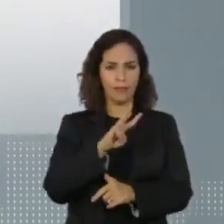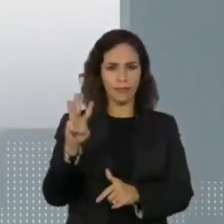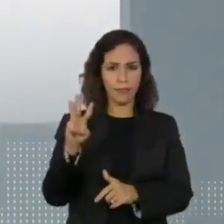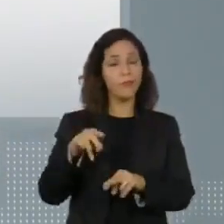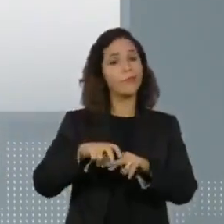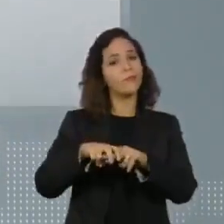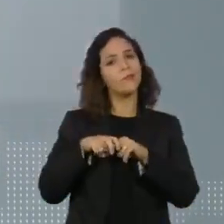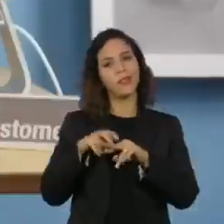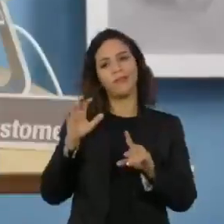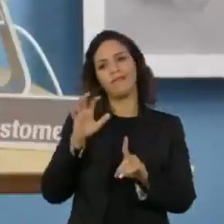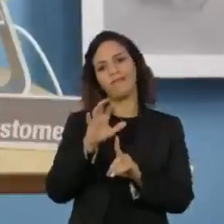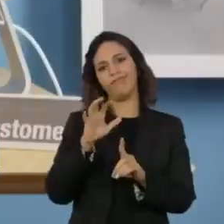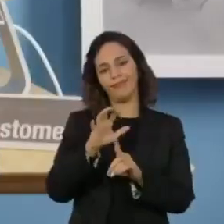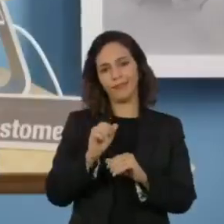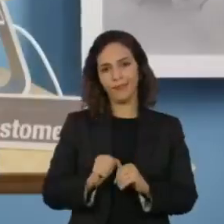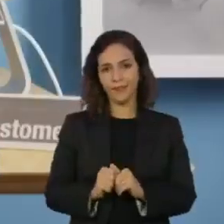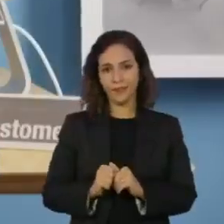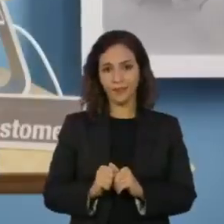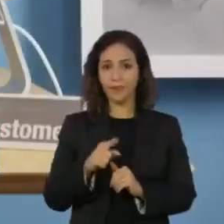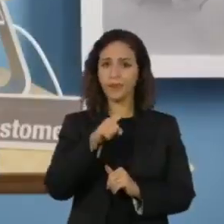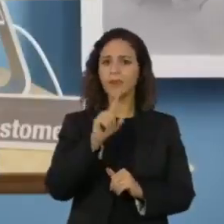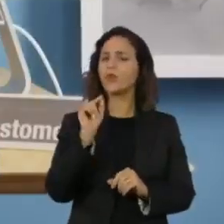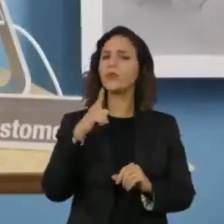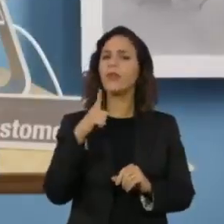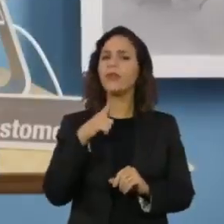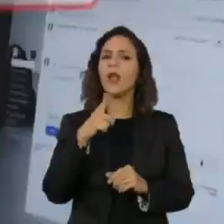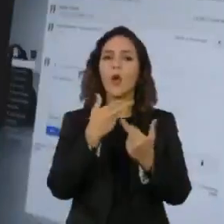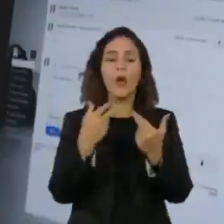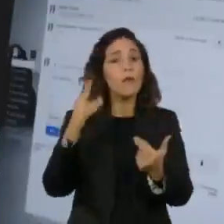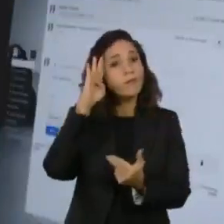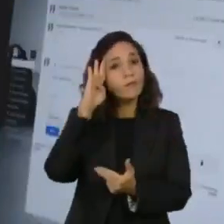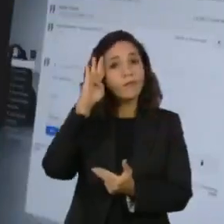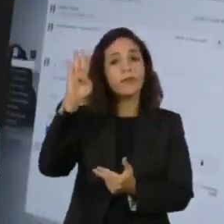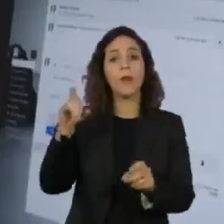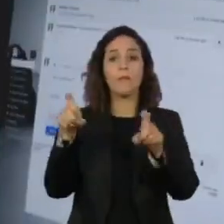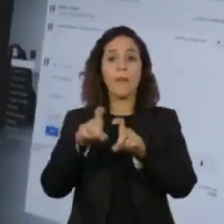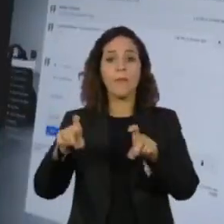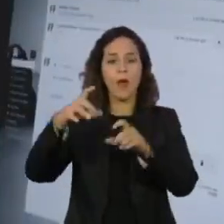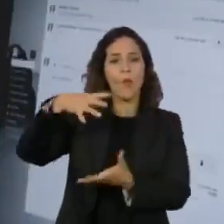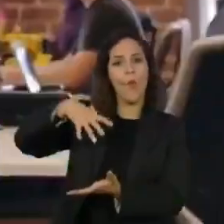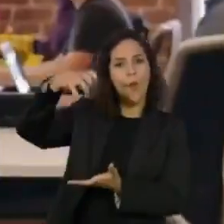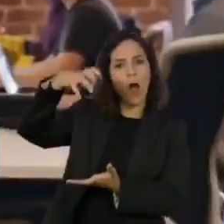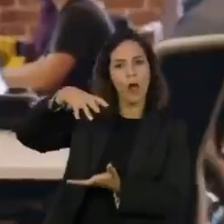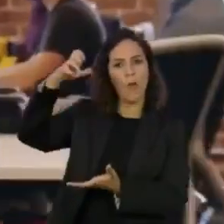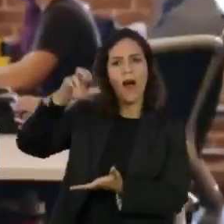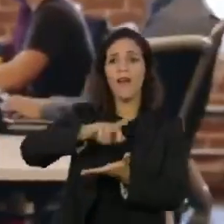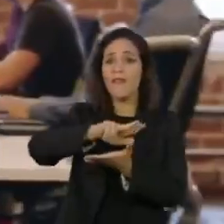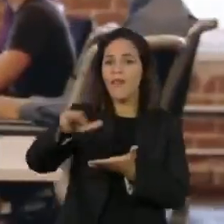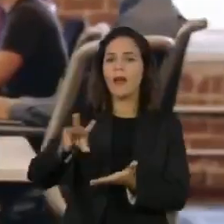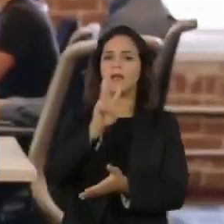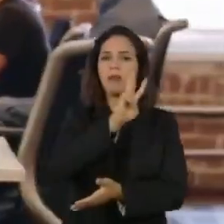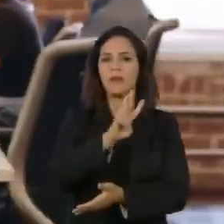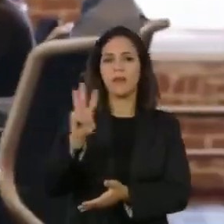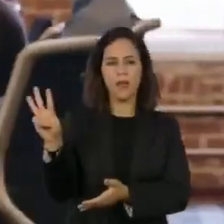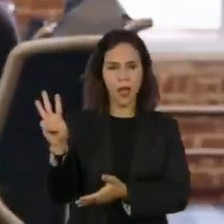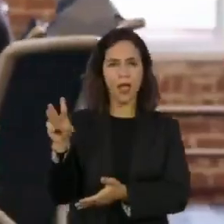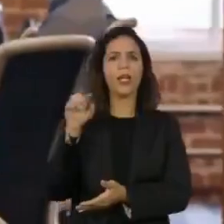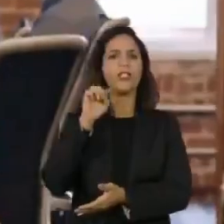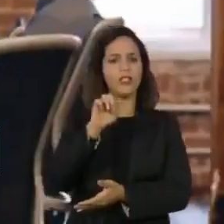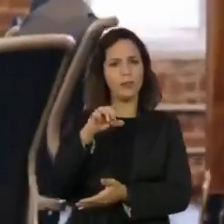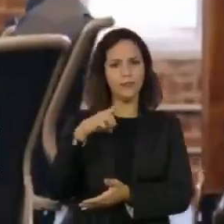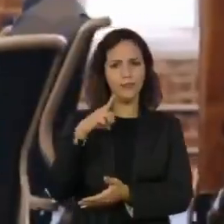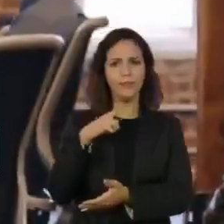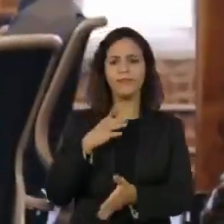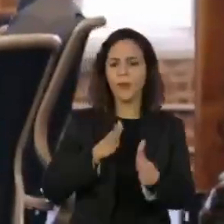ter afetado o seu serviço ele fornece serviços vitais de computação em nuvem para muitos dos Sites com grande volume